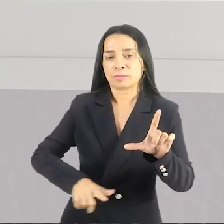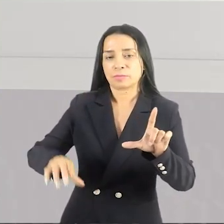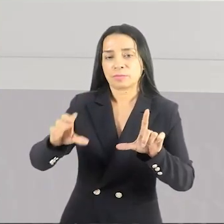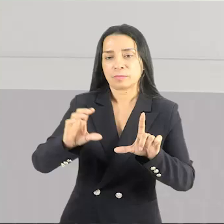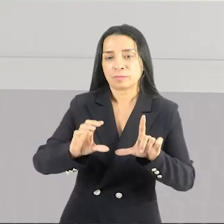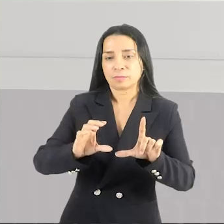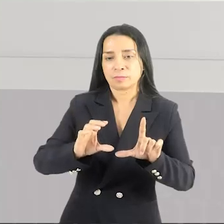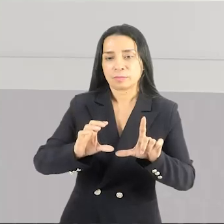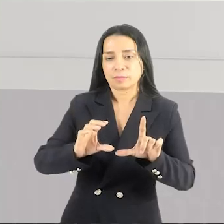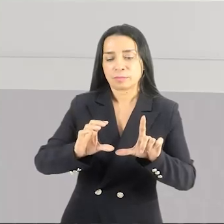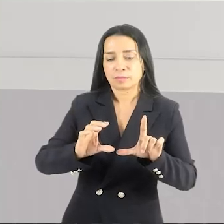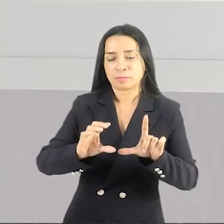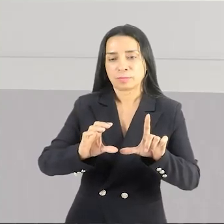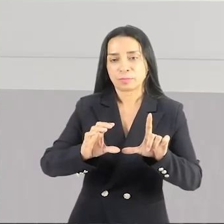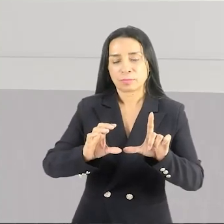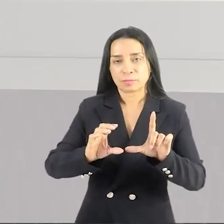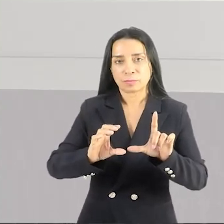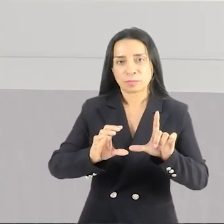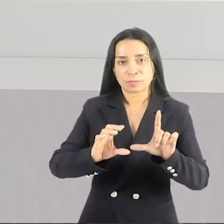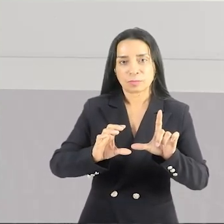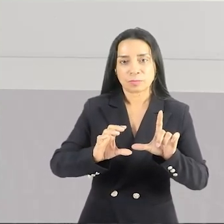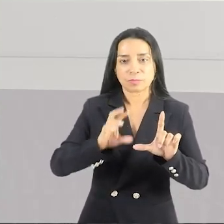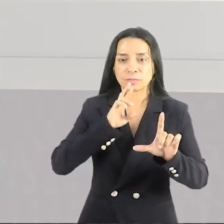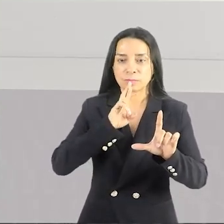R$3.250. Essa é a média